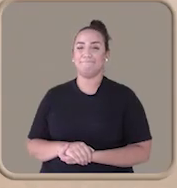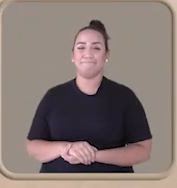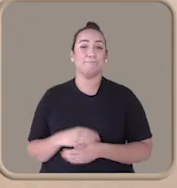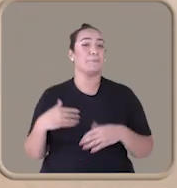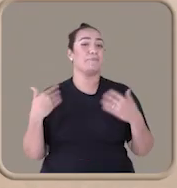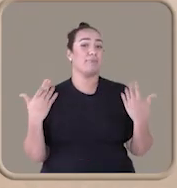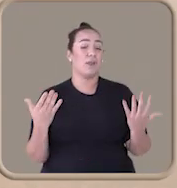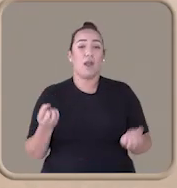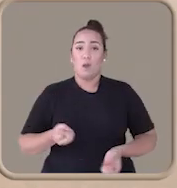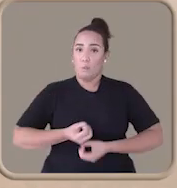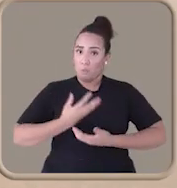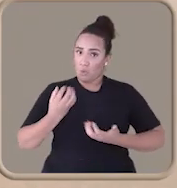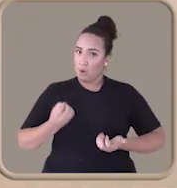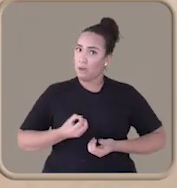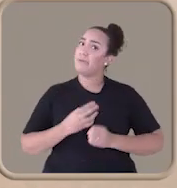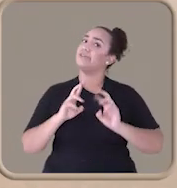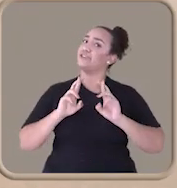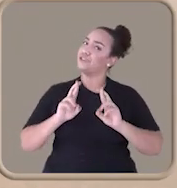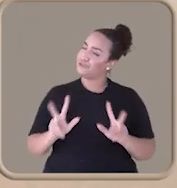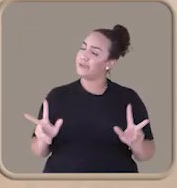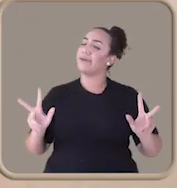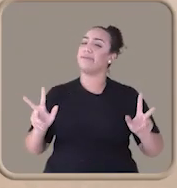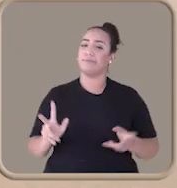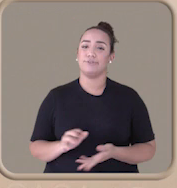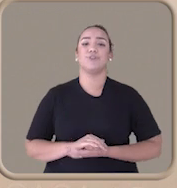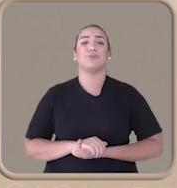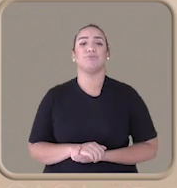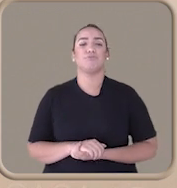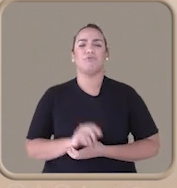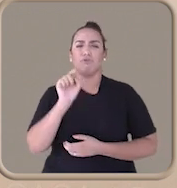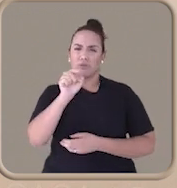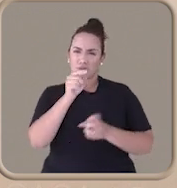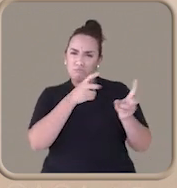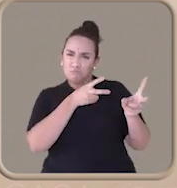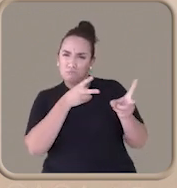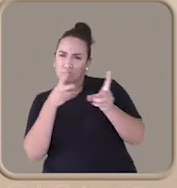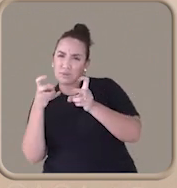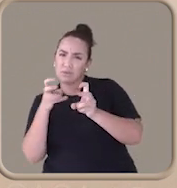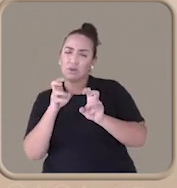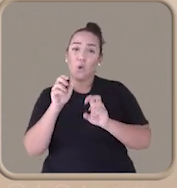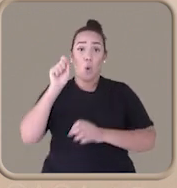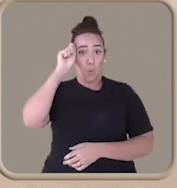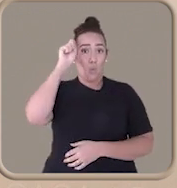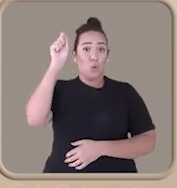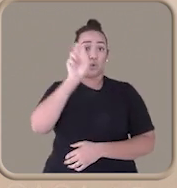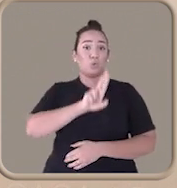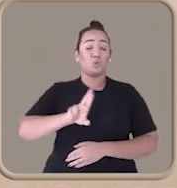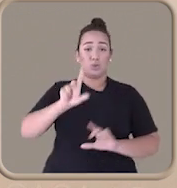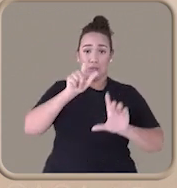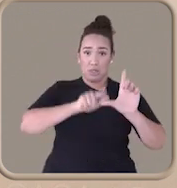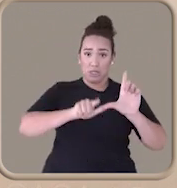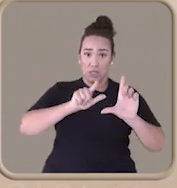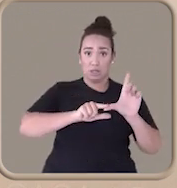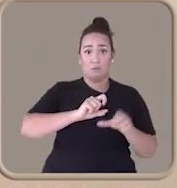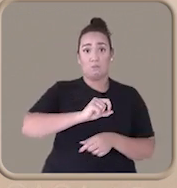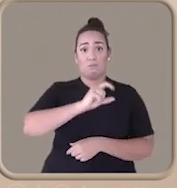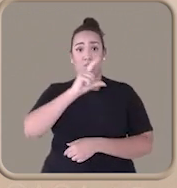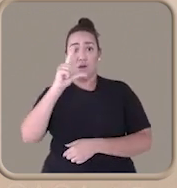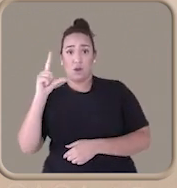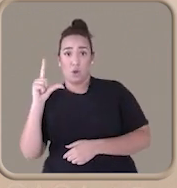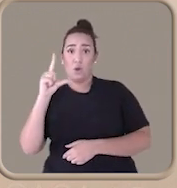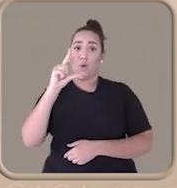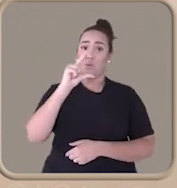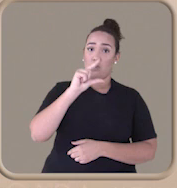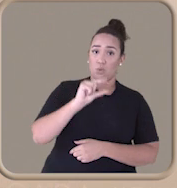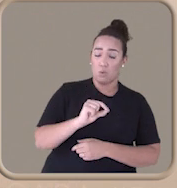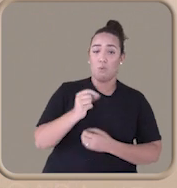Este é um poema bem diferente, não é mesmo? Não sei se você percebeu, mas o autor utilizou letras maiúsculas e minúsculas para